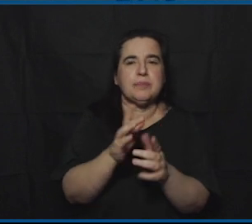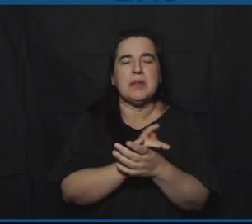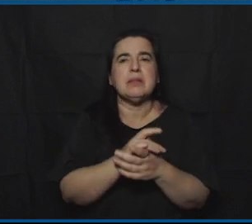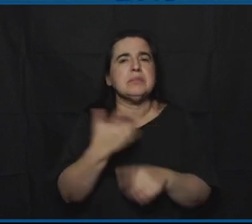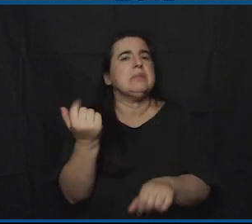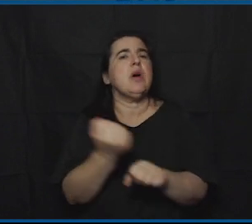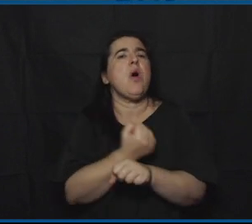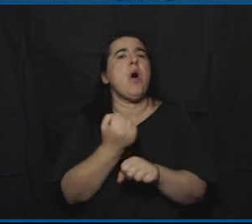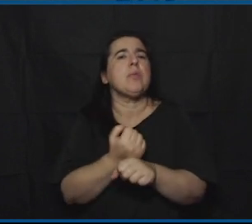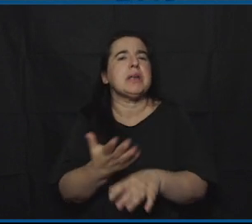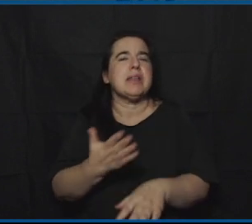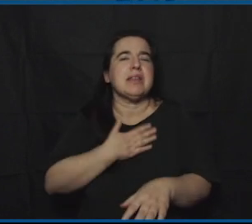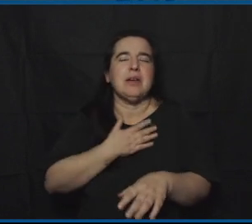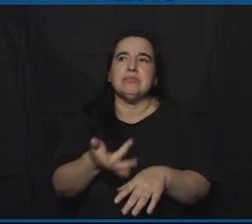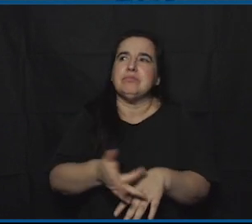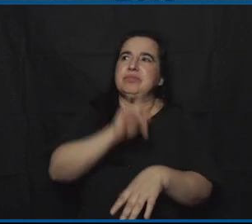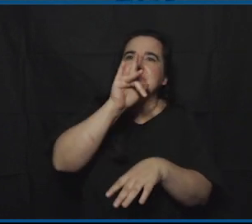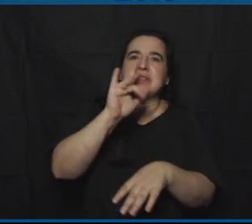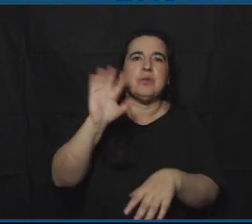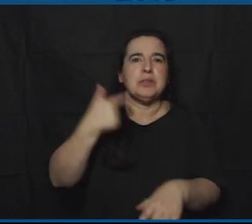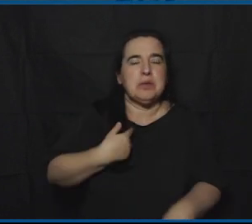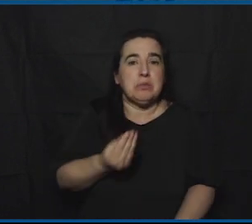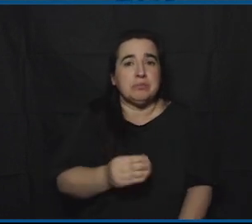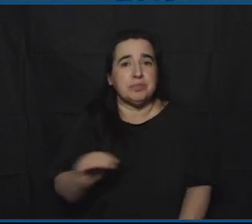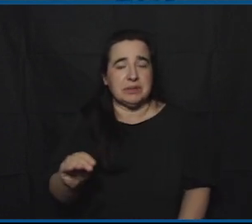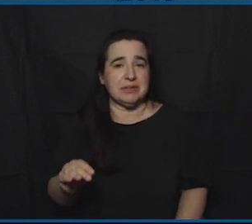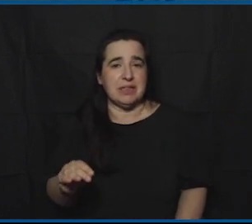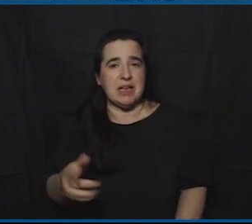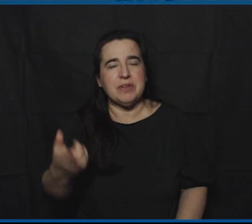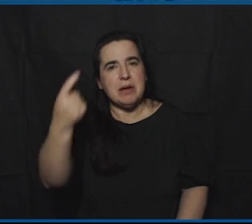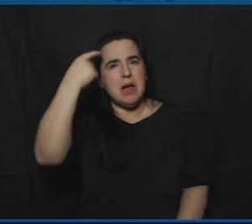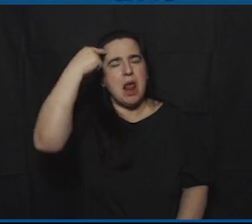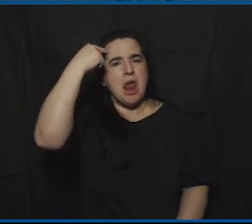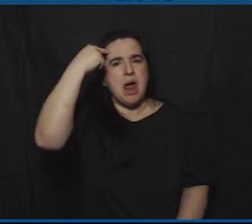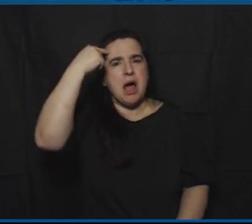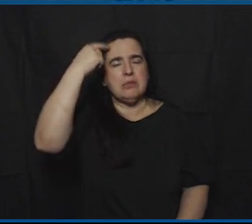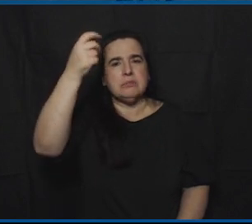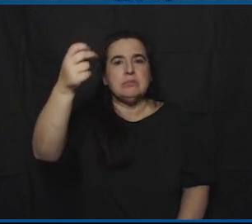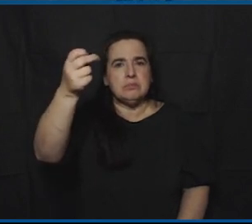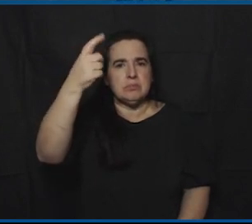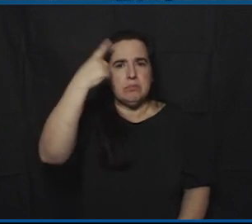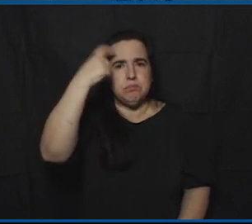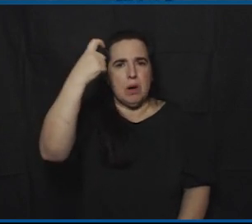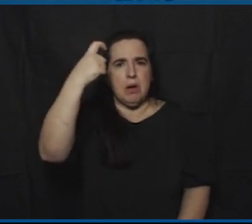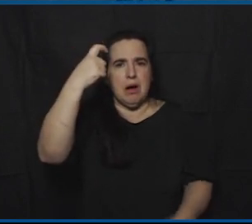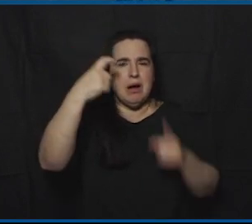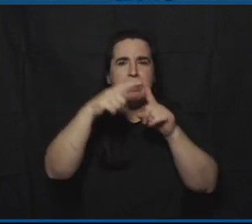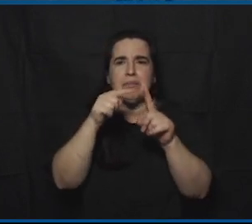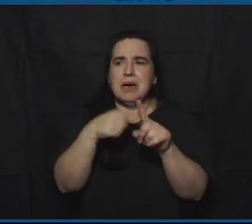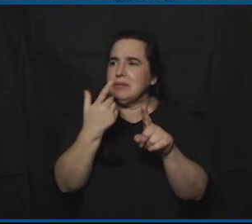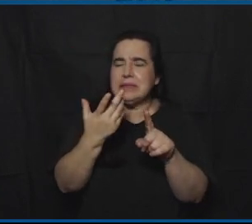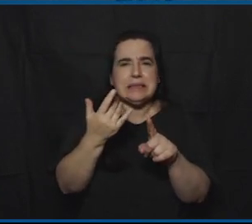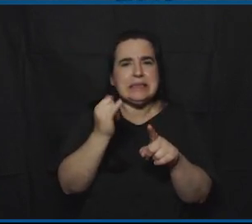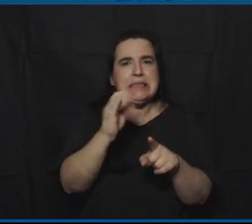obra conseguiu colocar em mim, quando era menino, uma série de versículos de Isaías na minha cabeça sem eu ainda perceber exatamente o que é que estávamos a falar, sem eu perceber exatamente